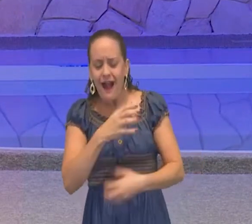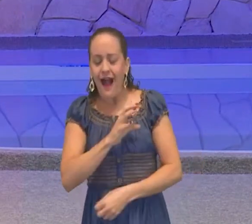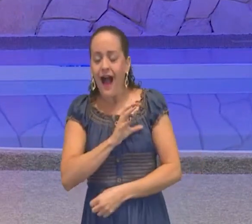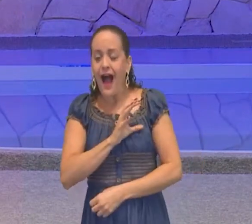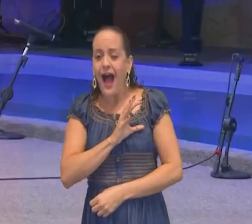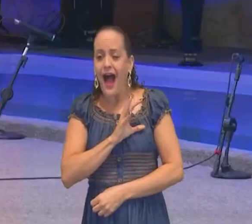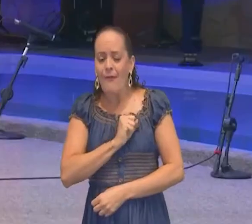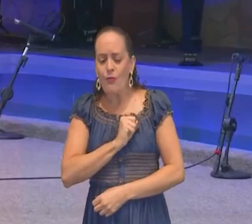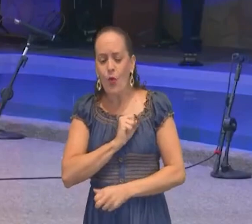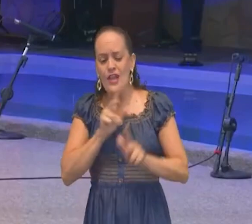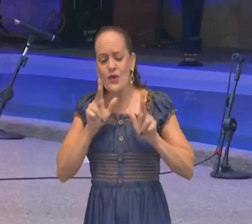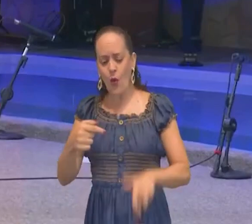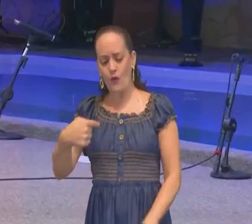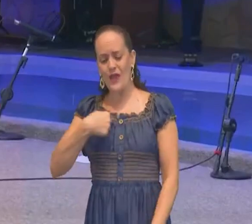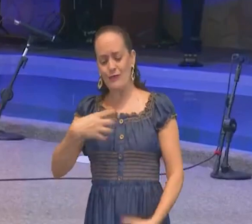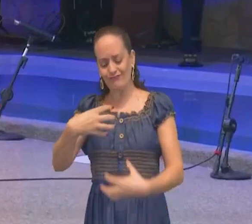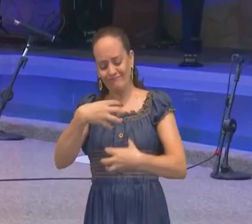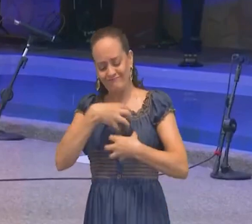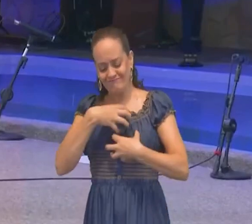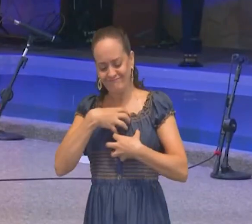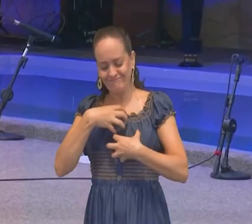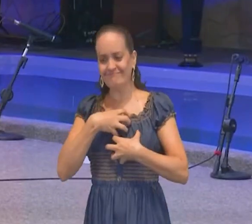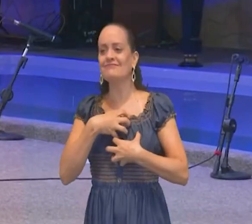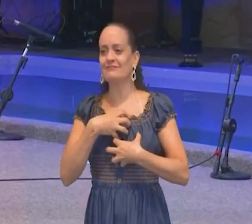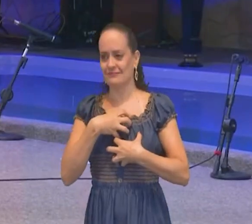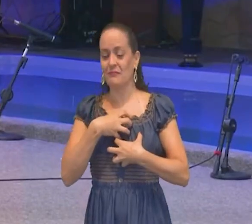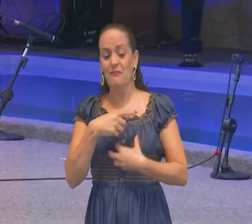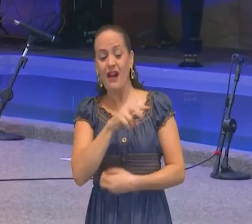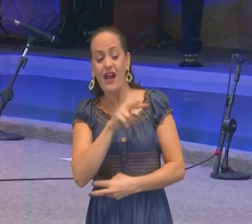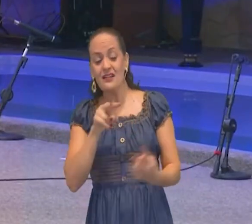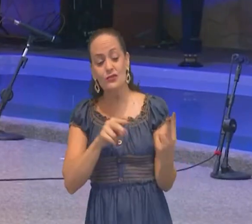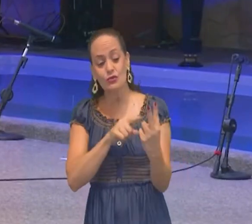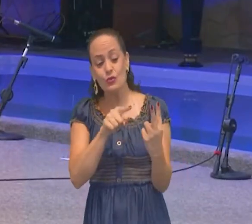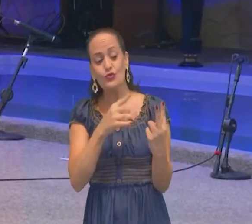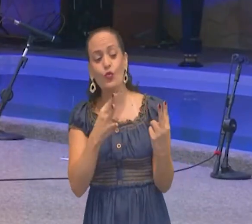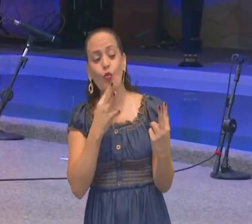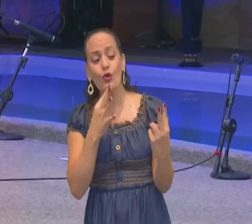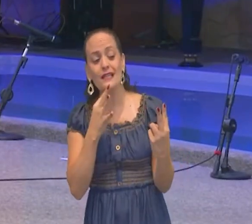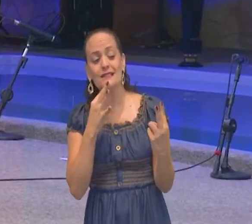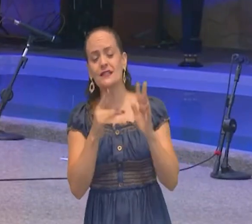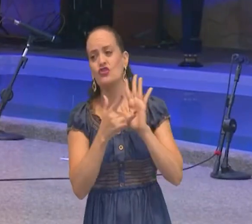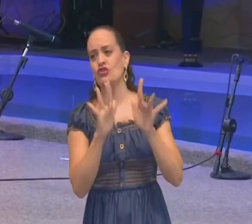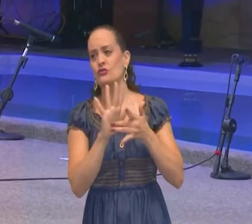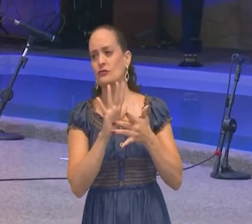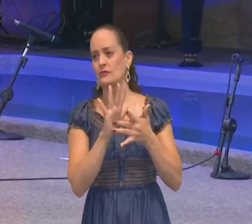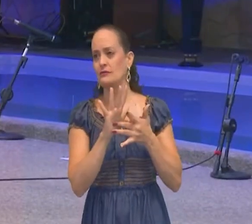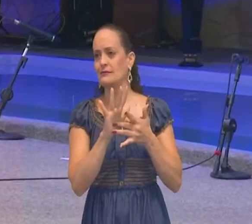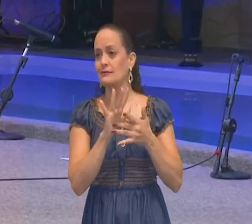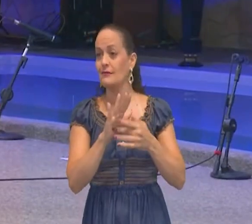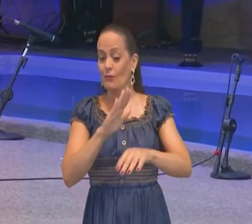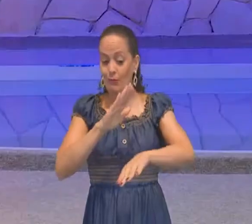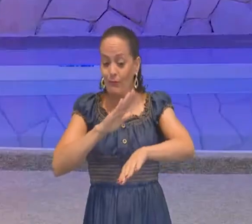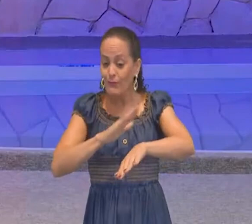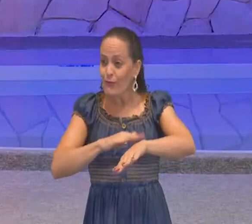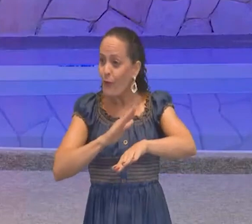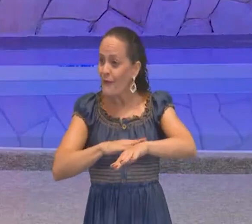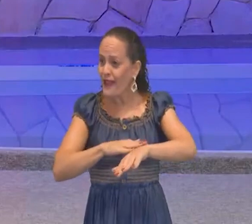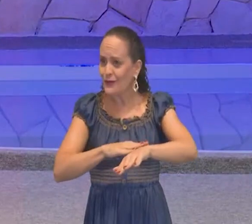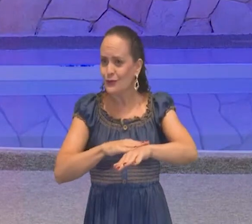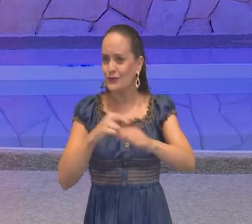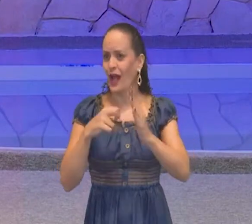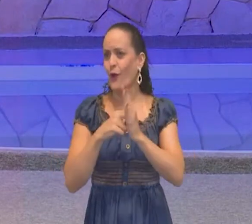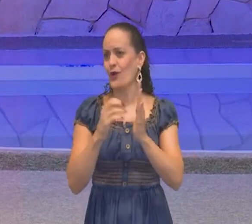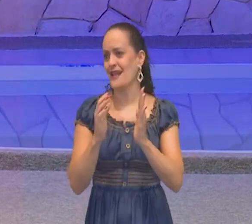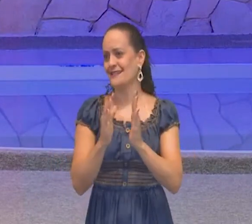sinto, para que eles possam conhecer o Cristo que eu conheço. E foi naquela oração, meus irmãos, naquele momento,